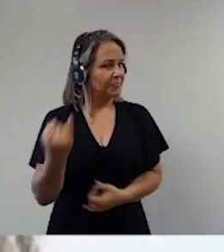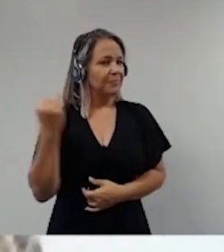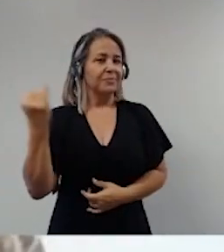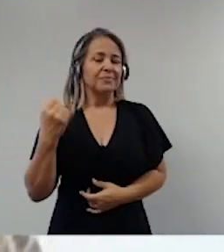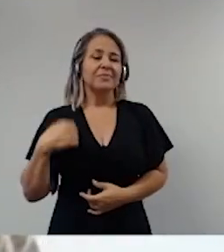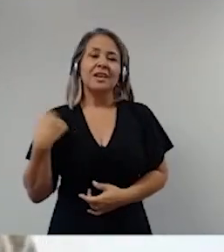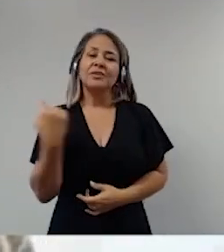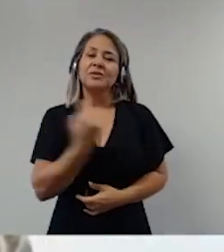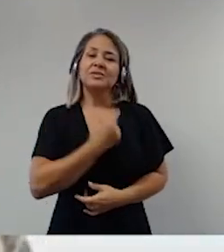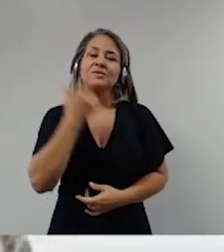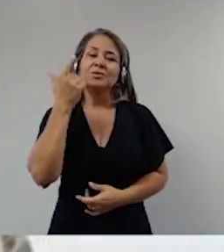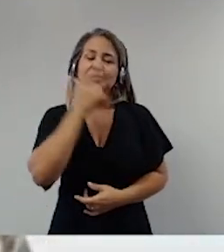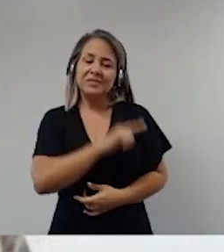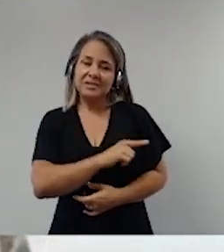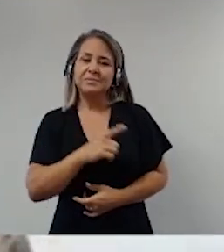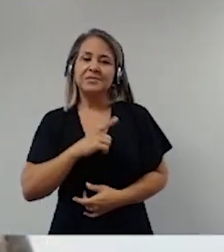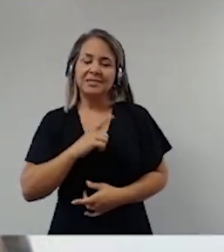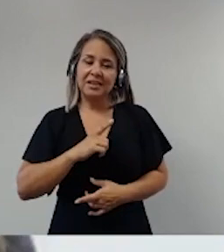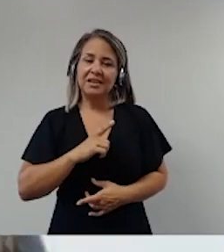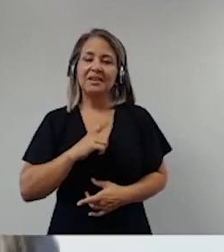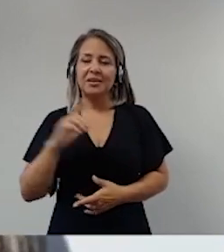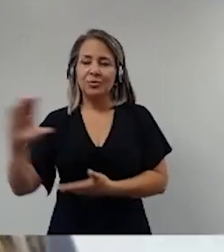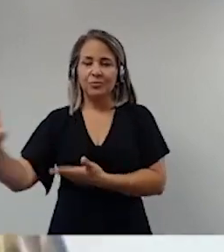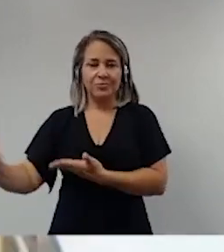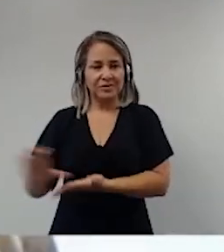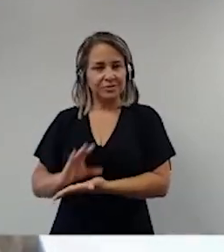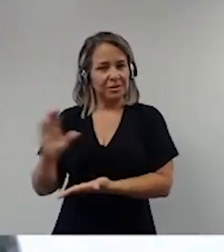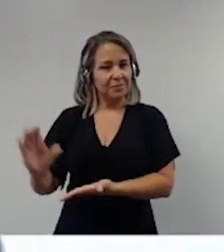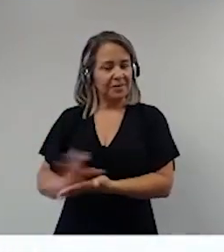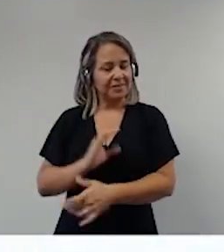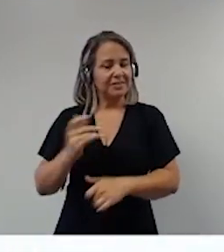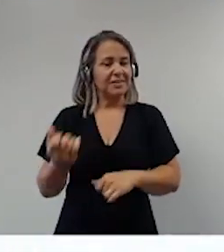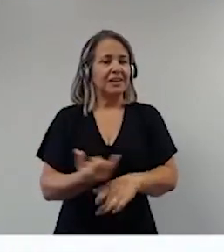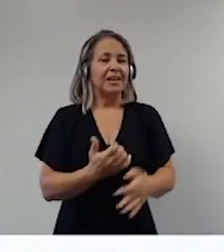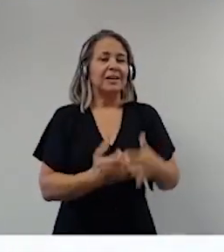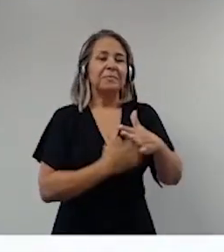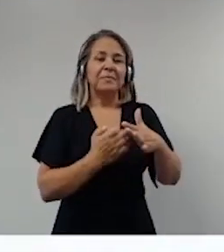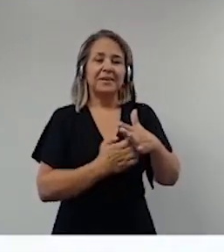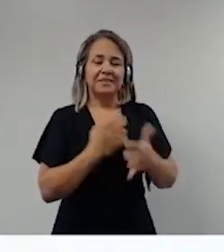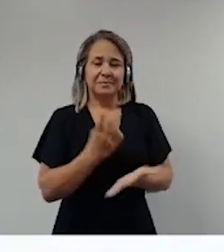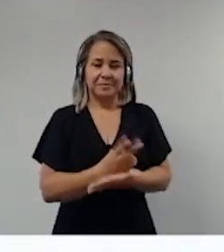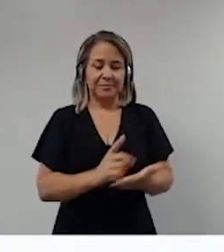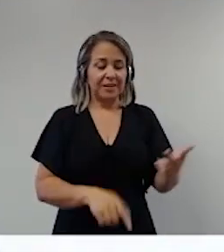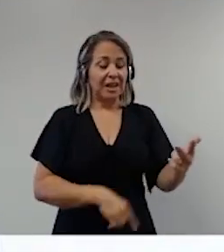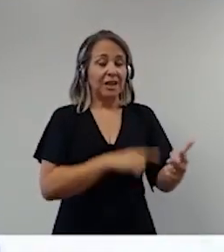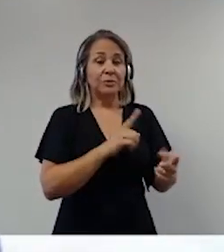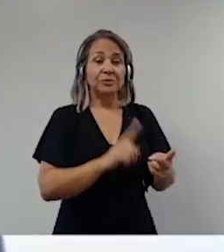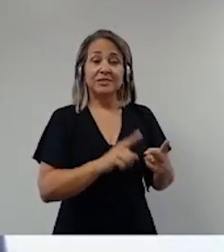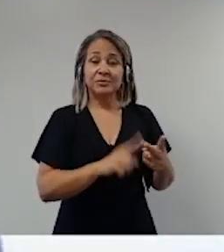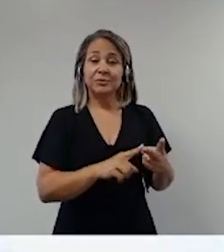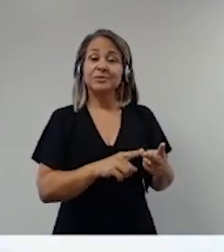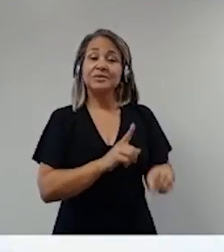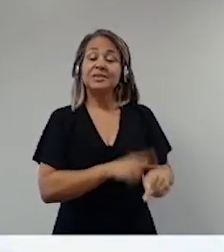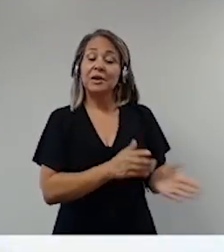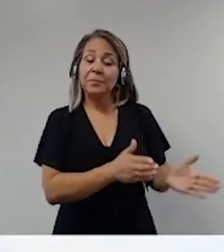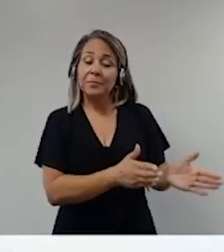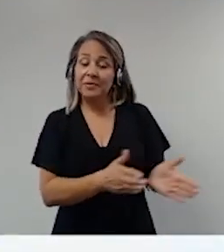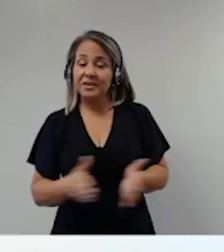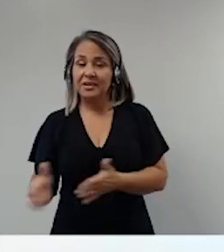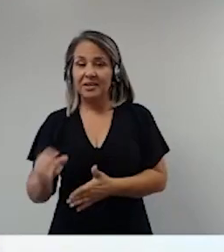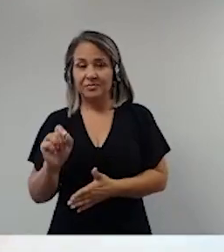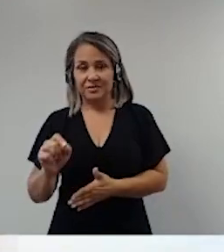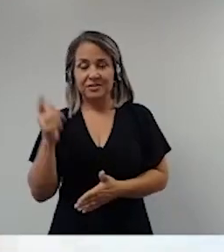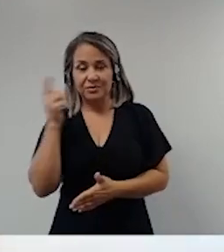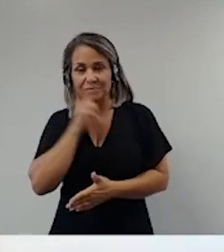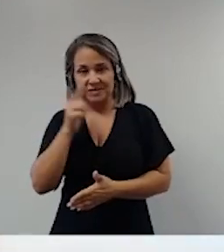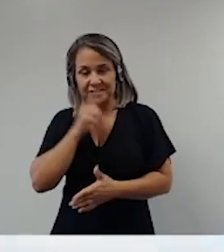conseguiu efetivamente garantir aí o faturamento da empresa. Num segundo momento, foi como garantir que a gestão de equipe ela